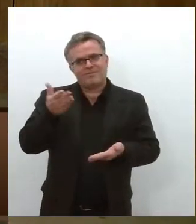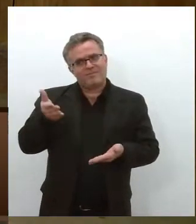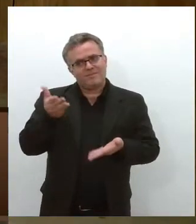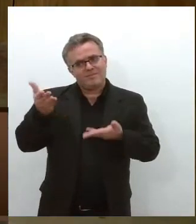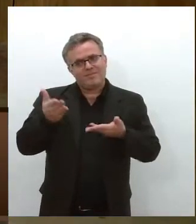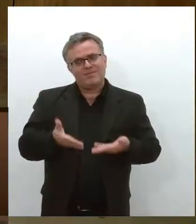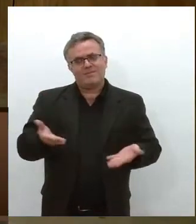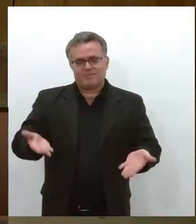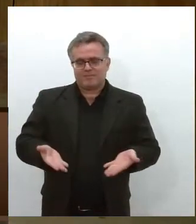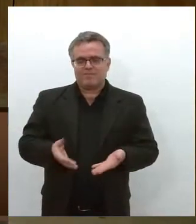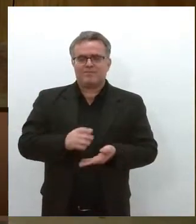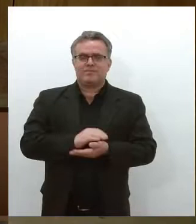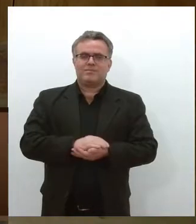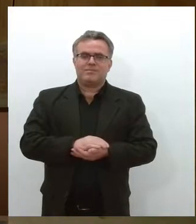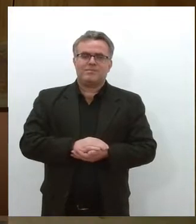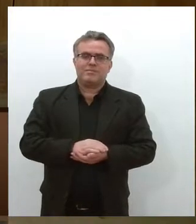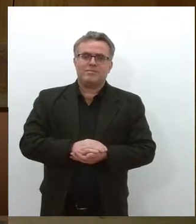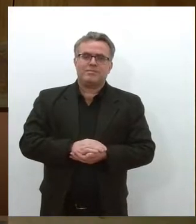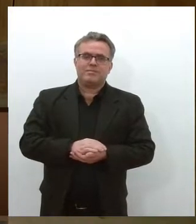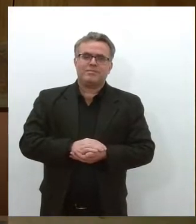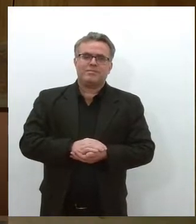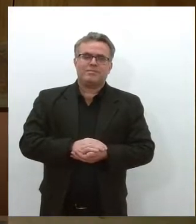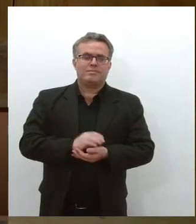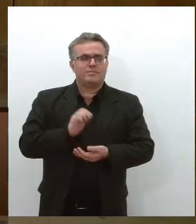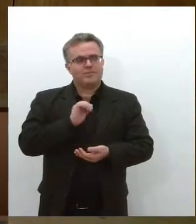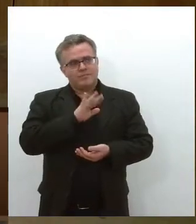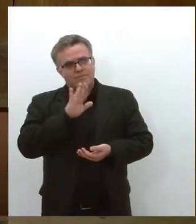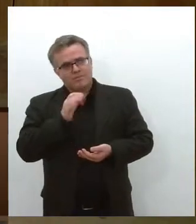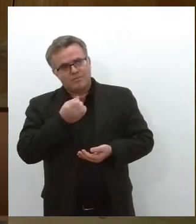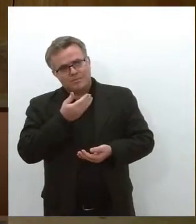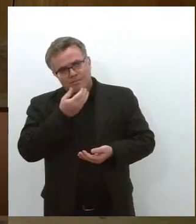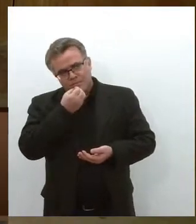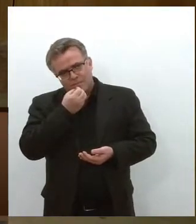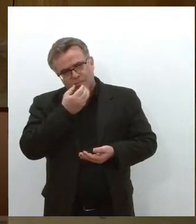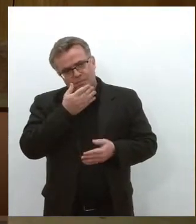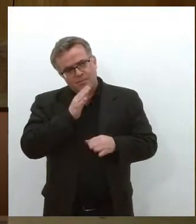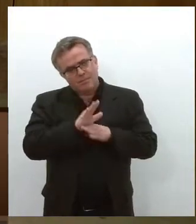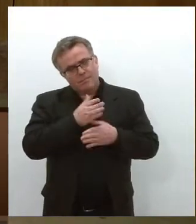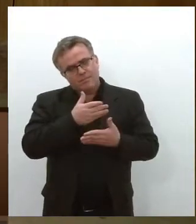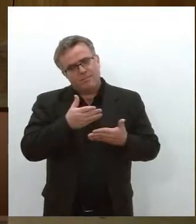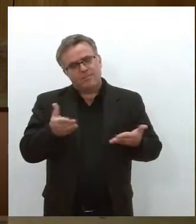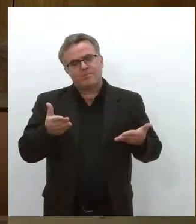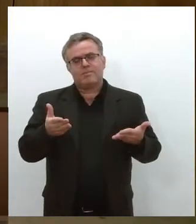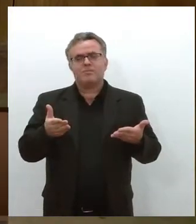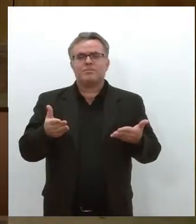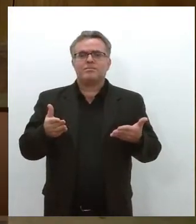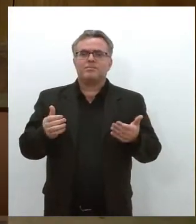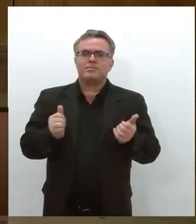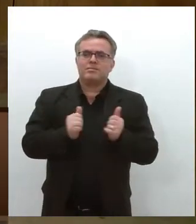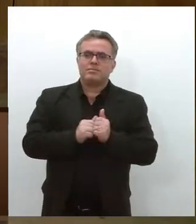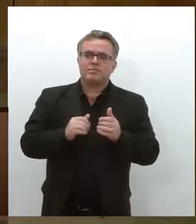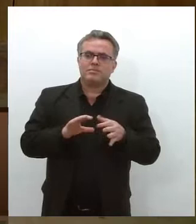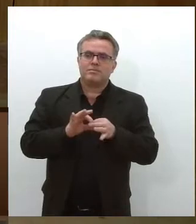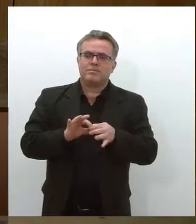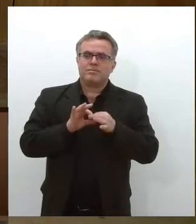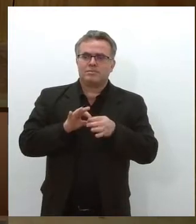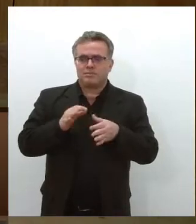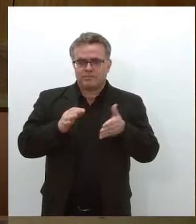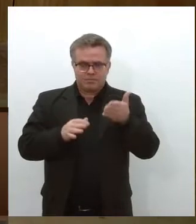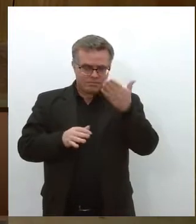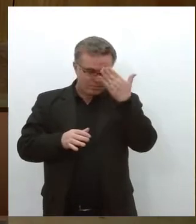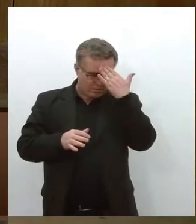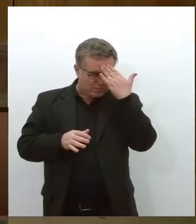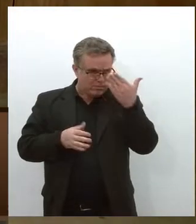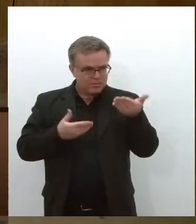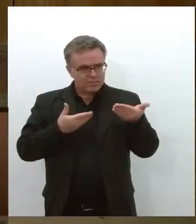Pauta. Olá, boa tarde a todas. É um prazer estar aqui com vocês. Obrigada pelo convite. E